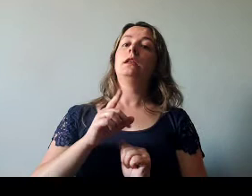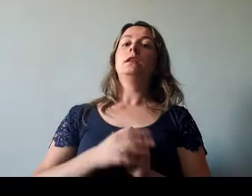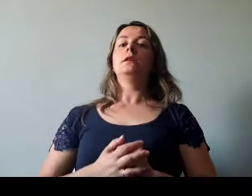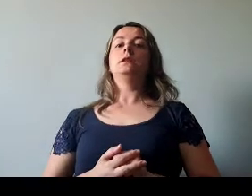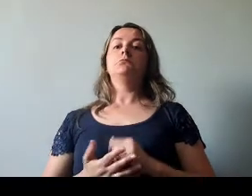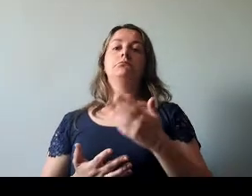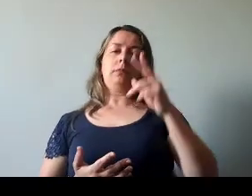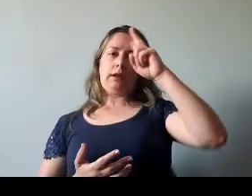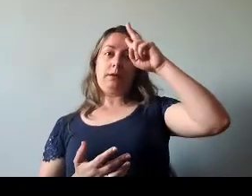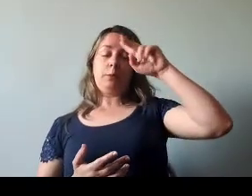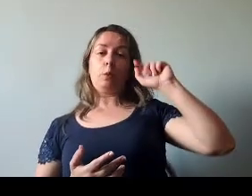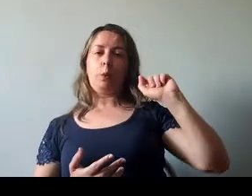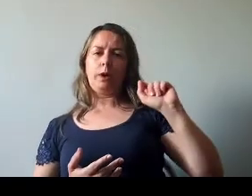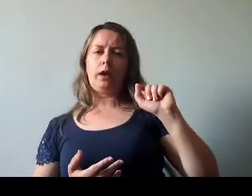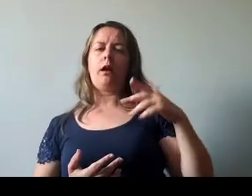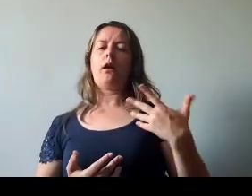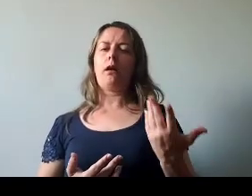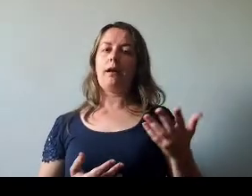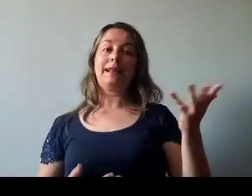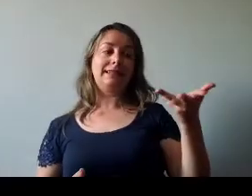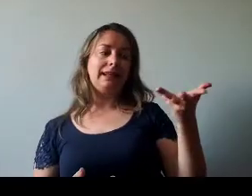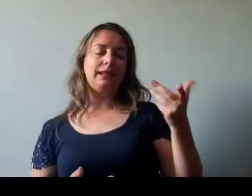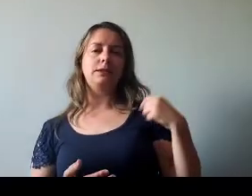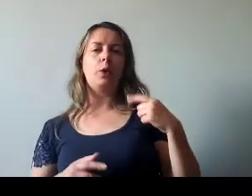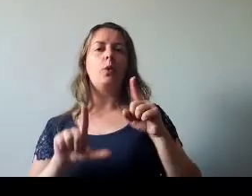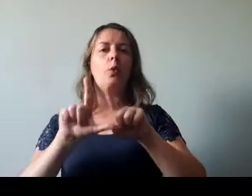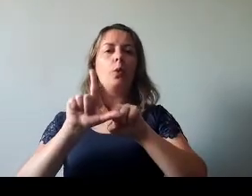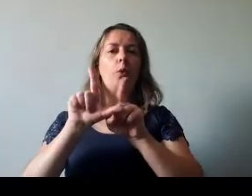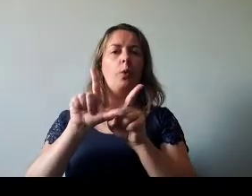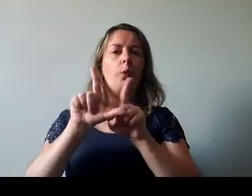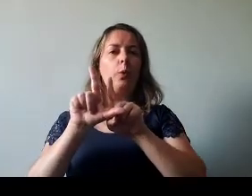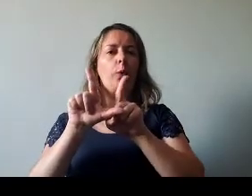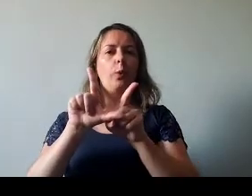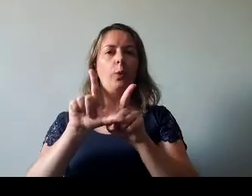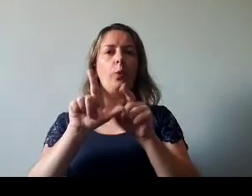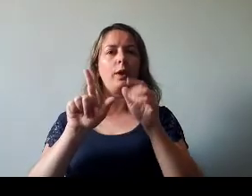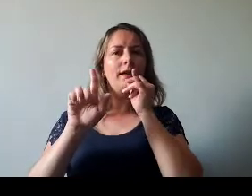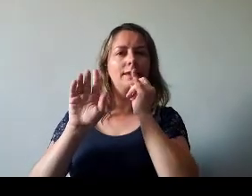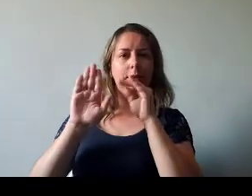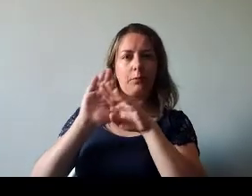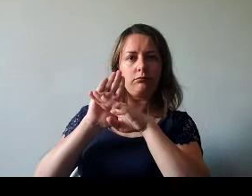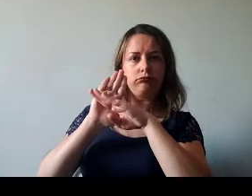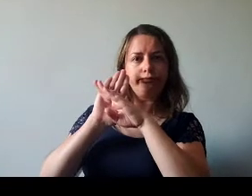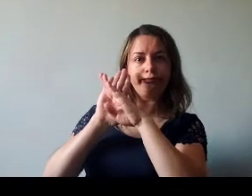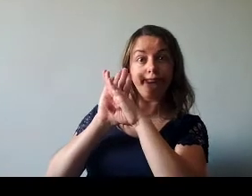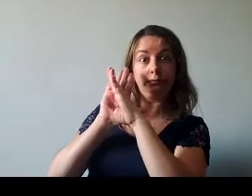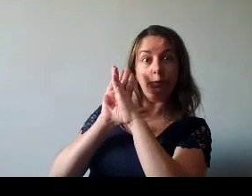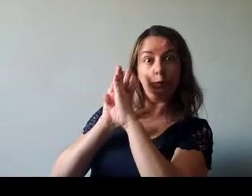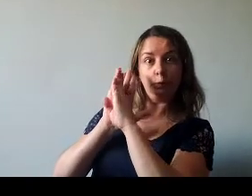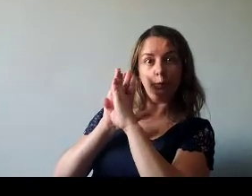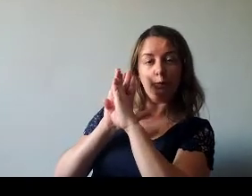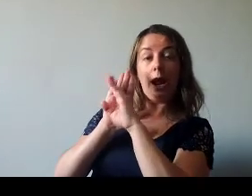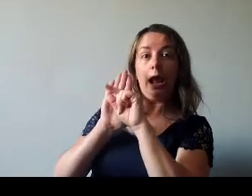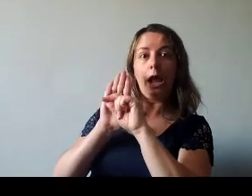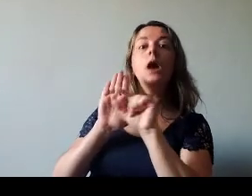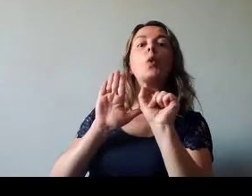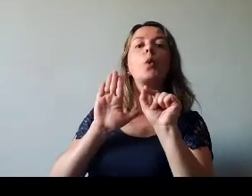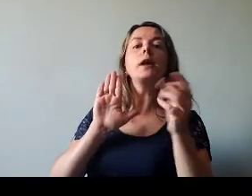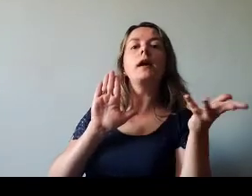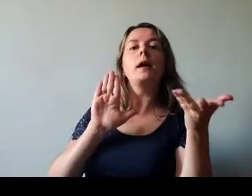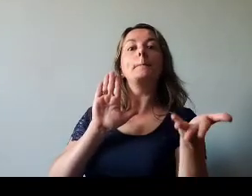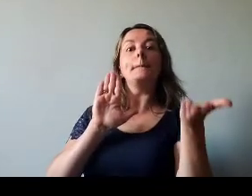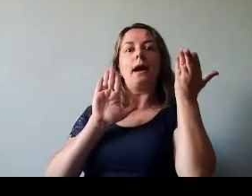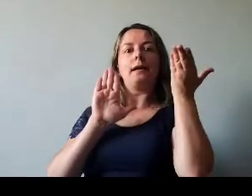do gráfico, quanto mais esse gráfico for inclinado aqui, ó, maior vai ser a aceleração. Então, aqui é uma aceleração